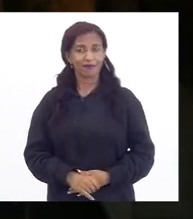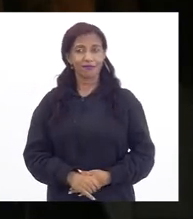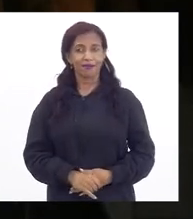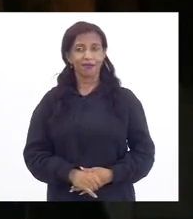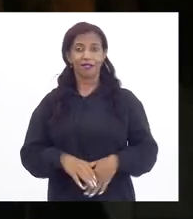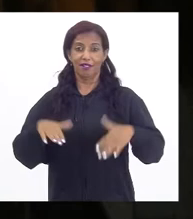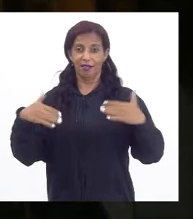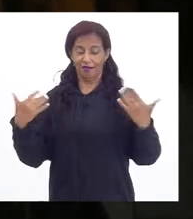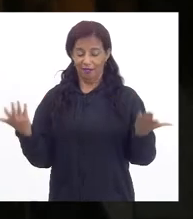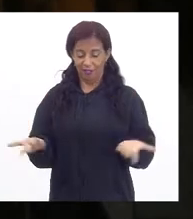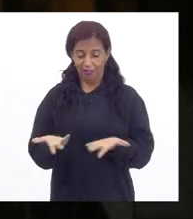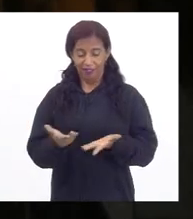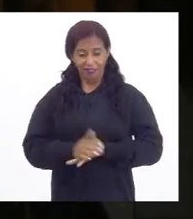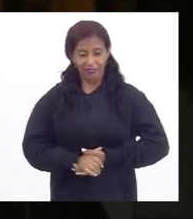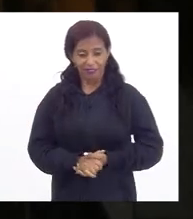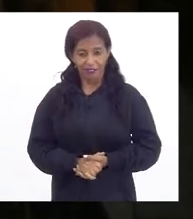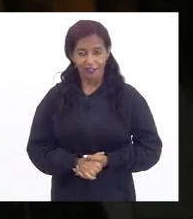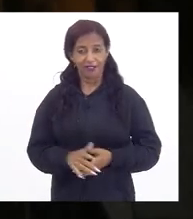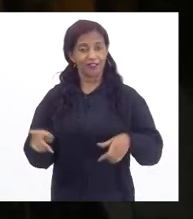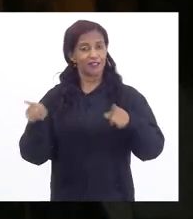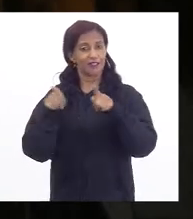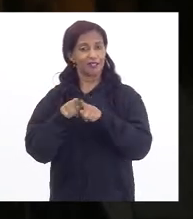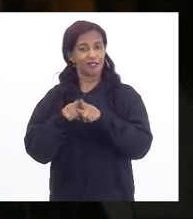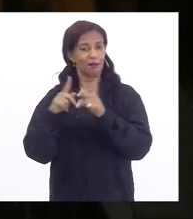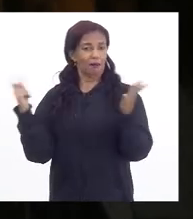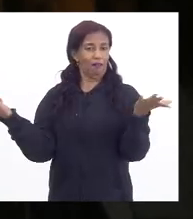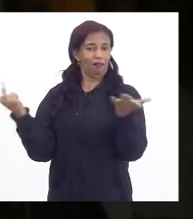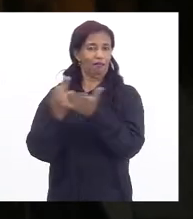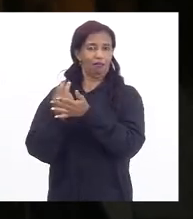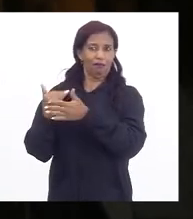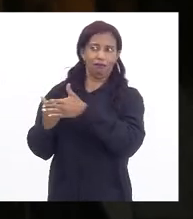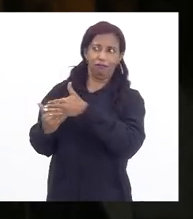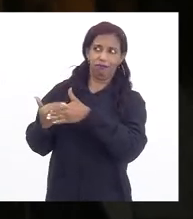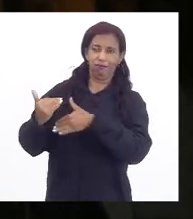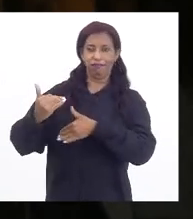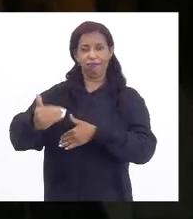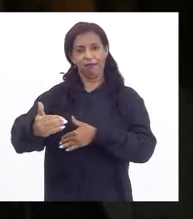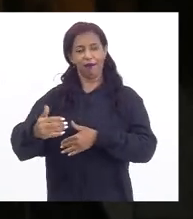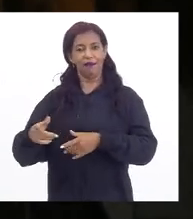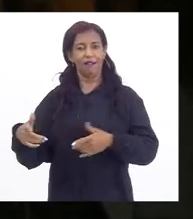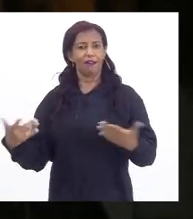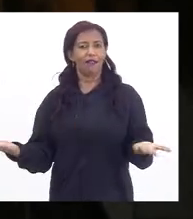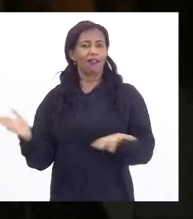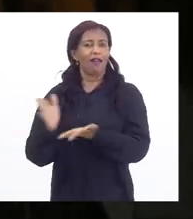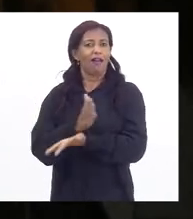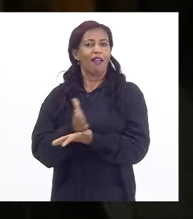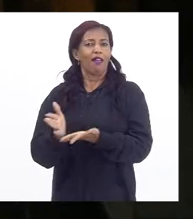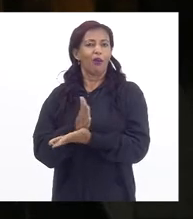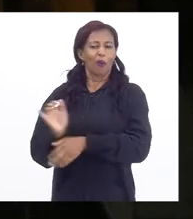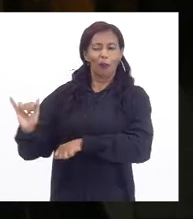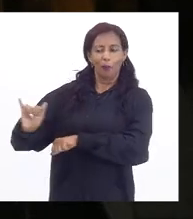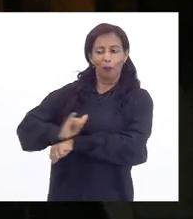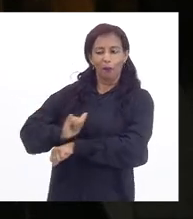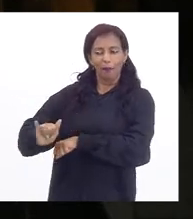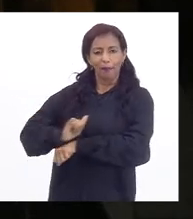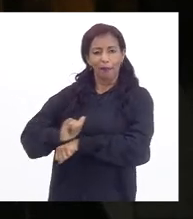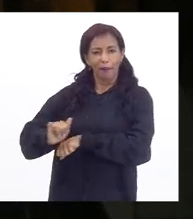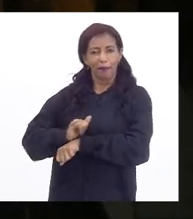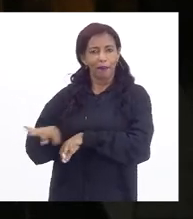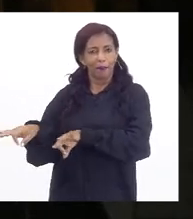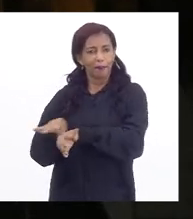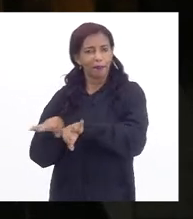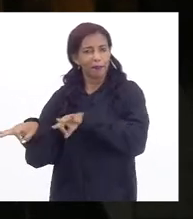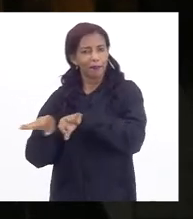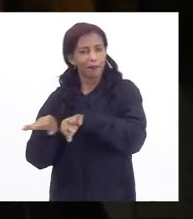É claro que também houve avanços em algumas estratégias de